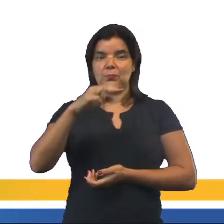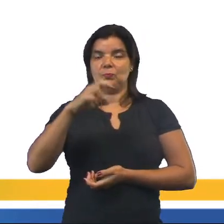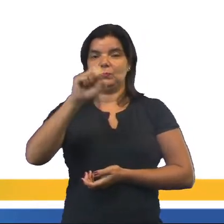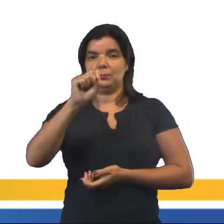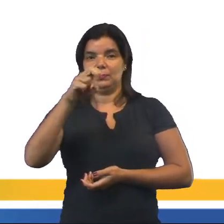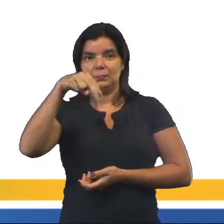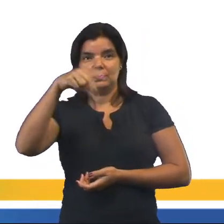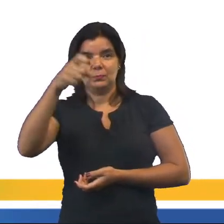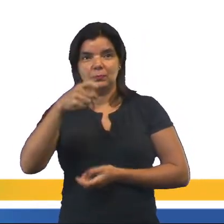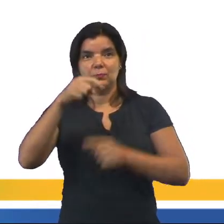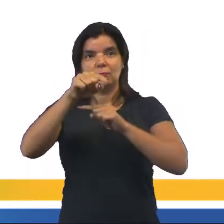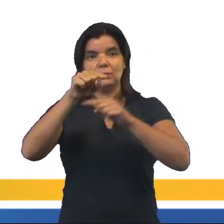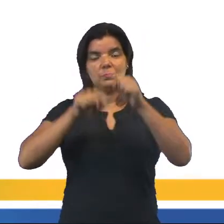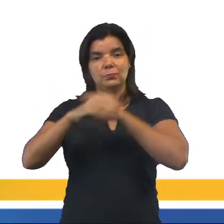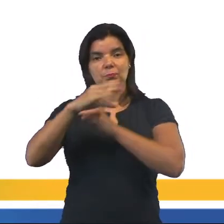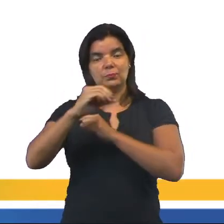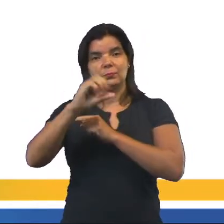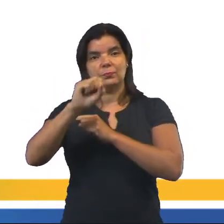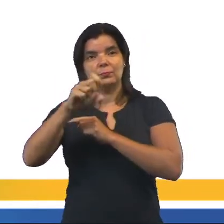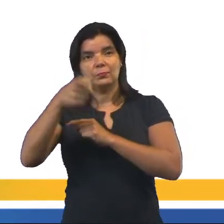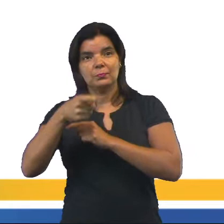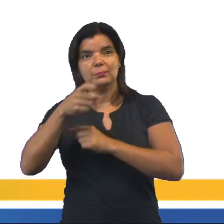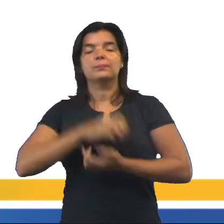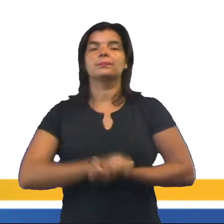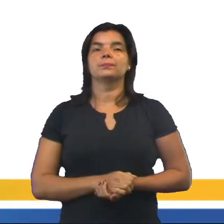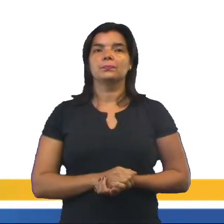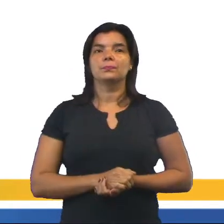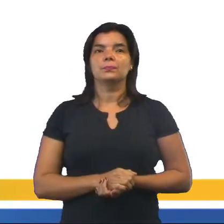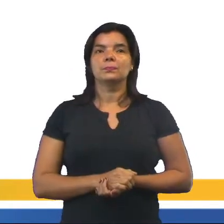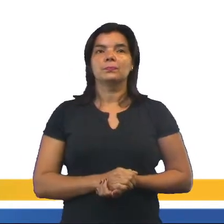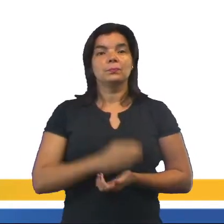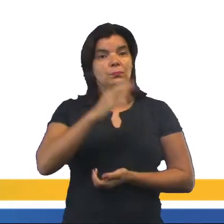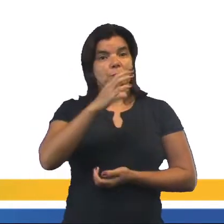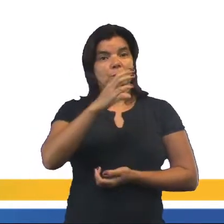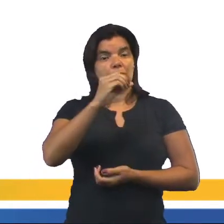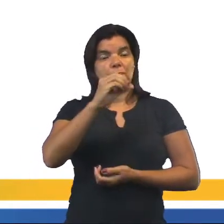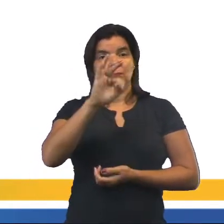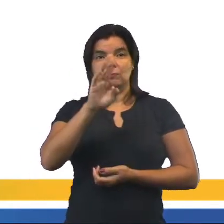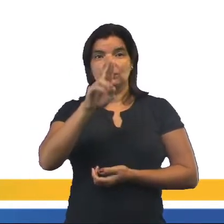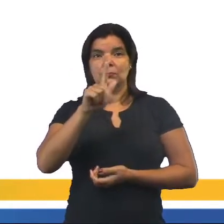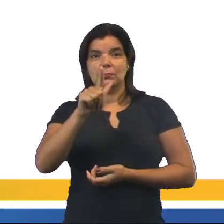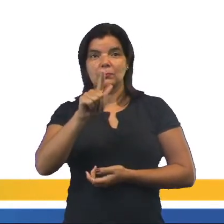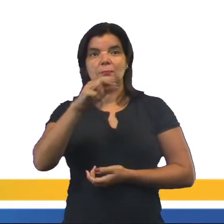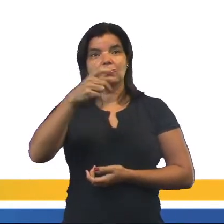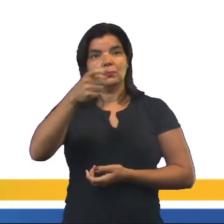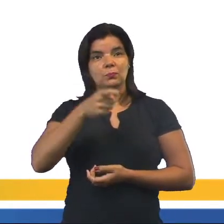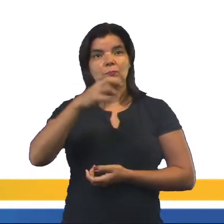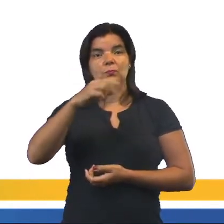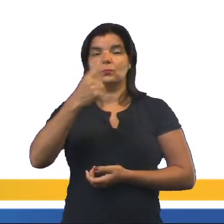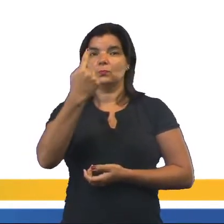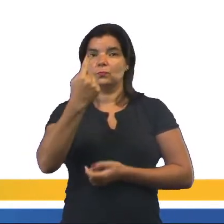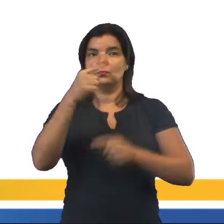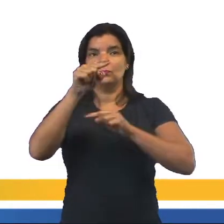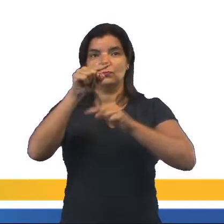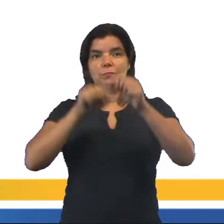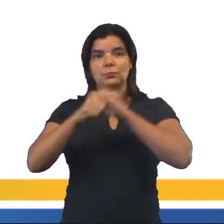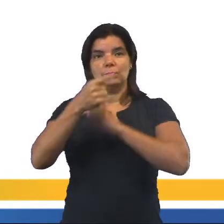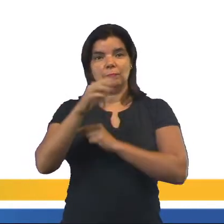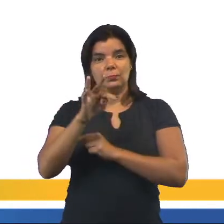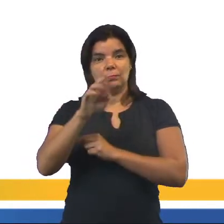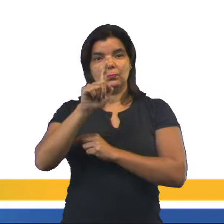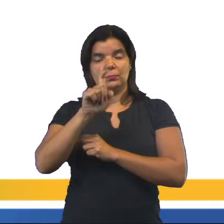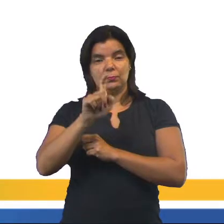é igual a seno de x sobre cosseno de x. Cotangente de x é igual a 1